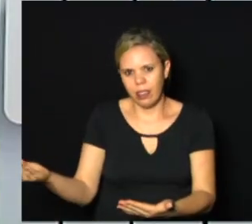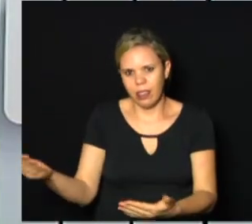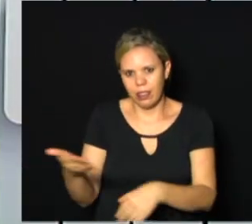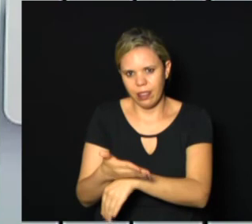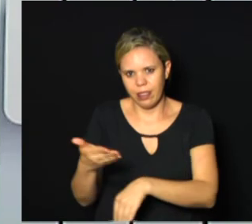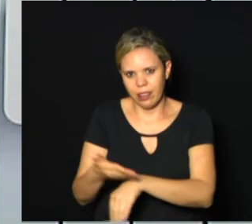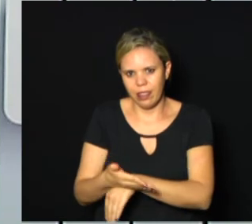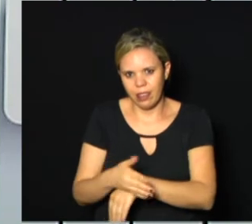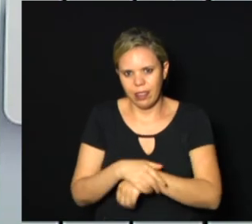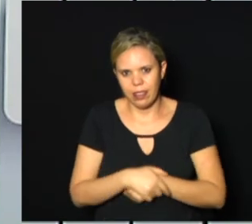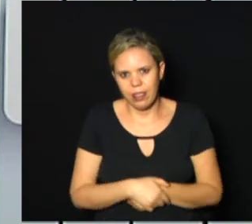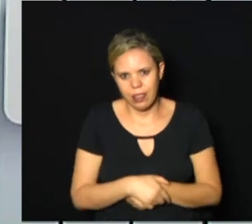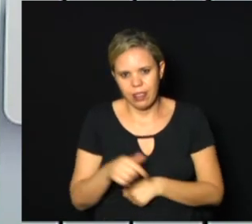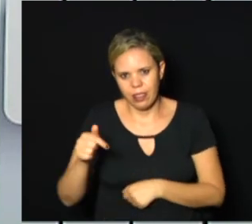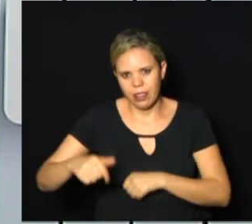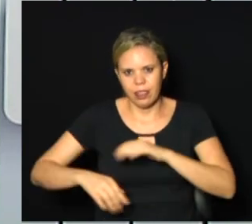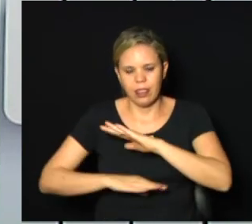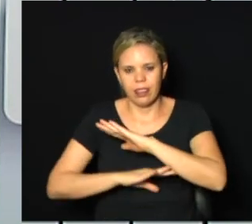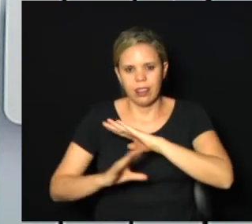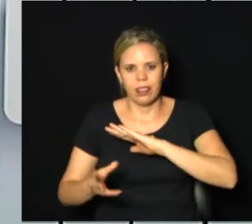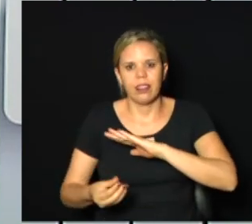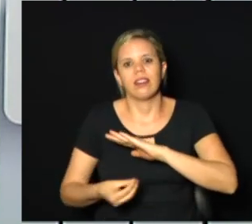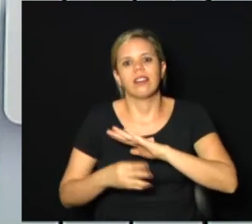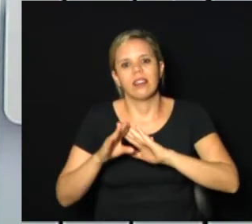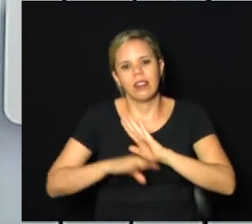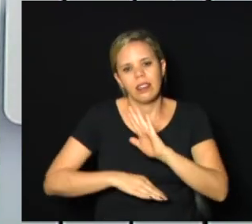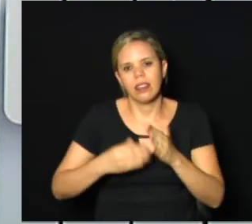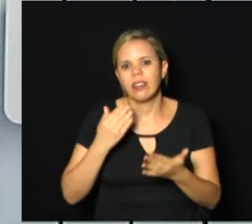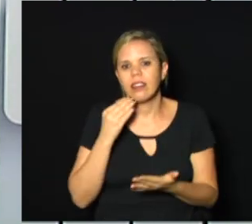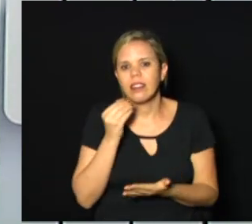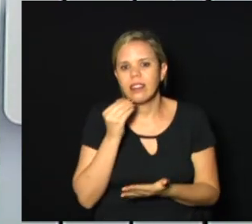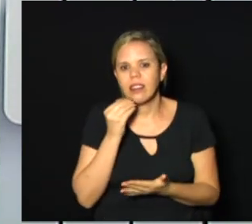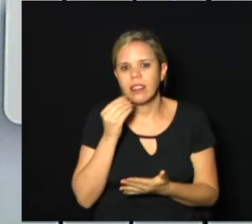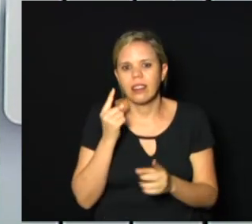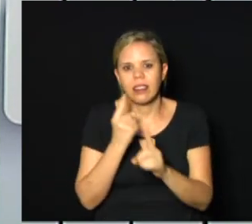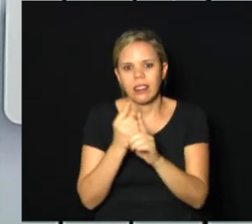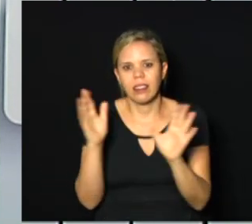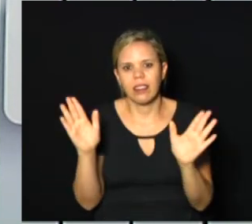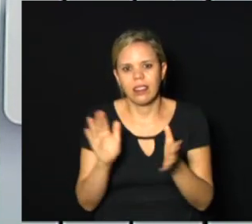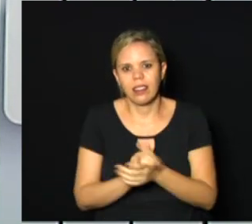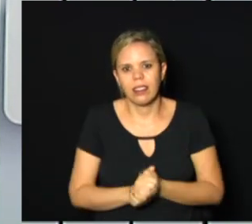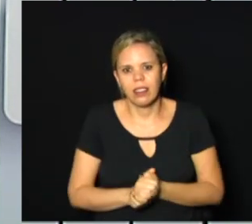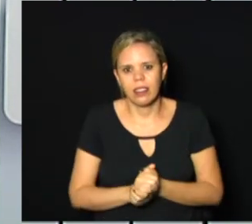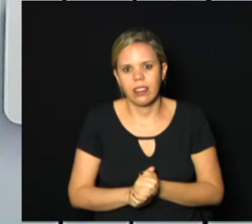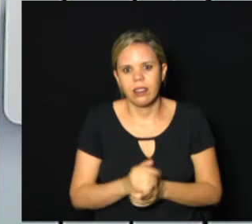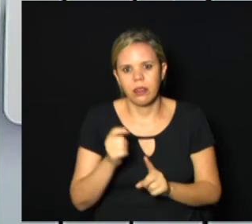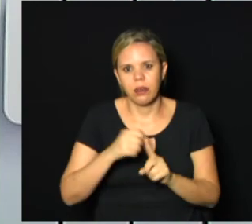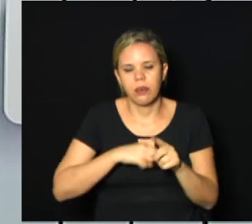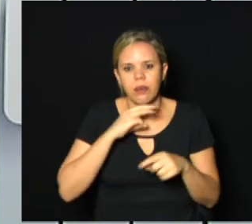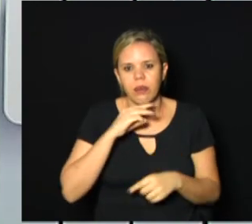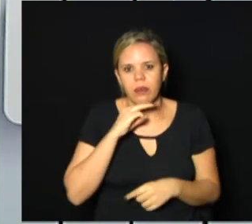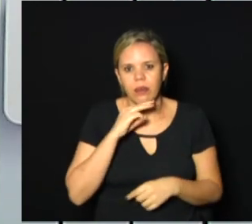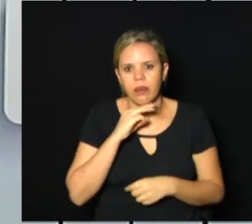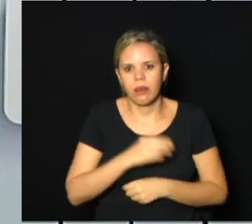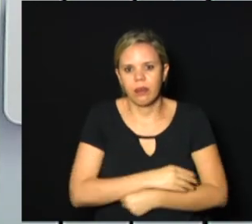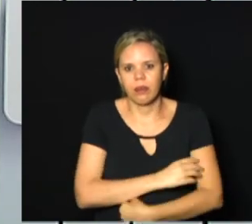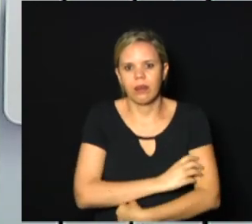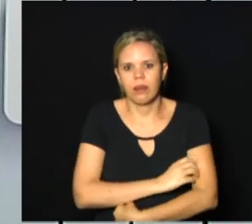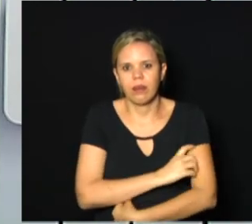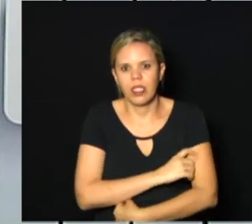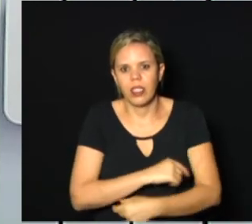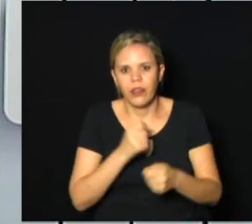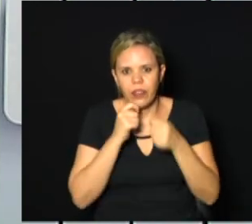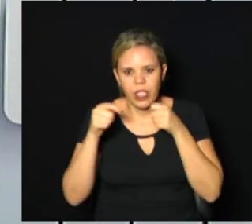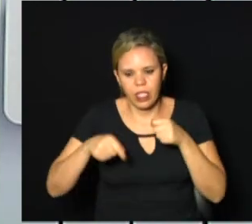sua participação aqui no Em Pauta. Até uma próxima oportunidade. E quem diria que no mês de março nós estávamos fazendo a